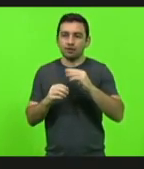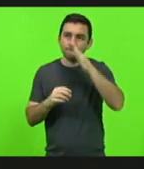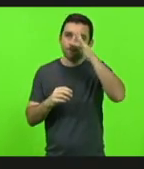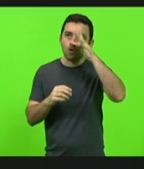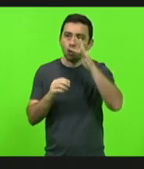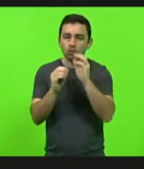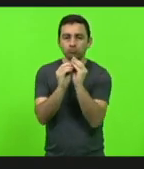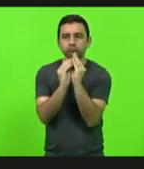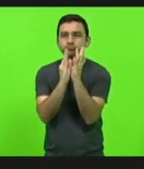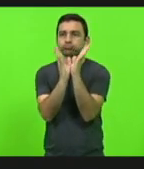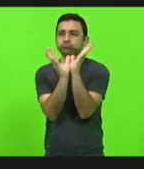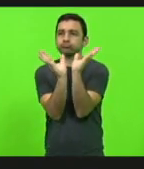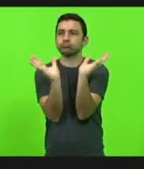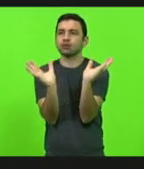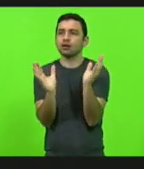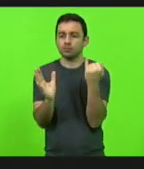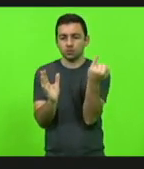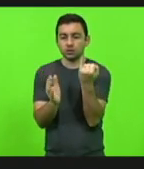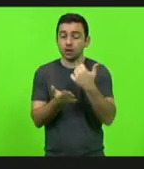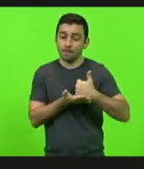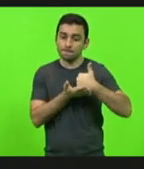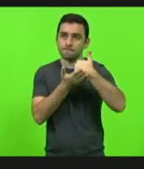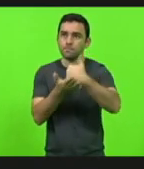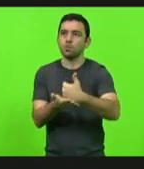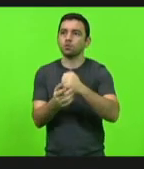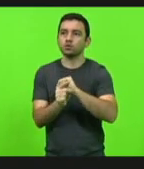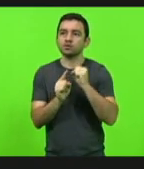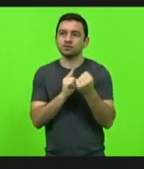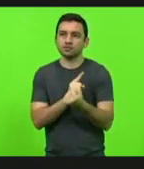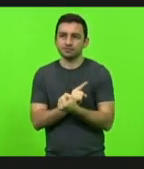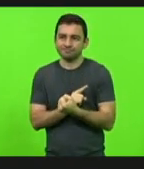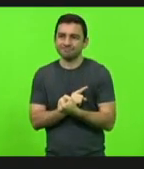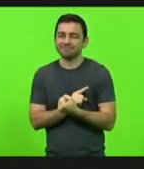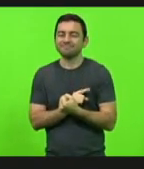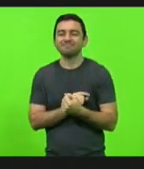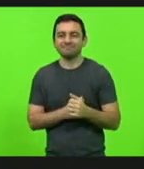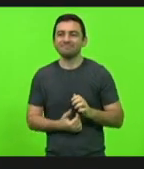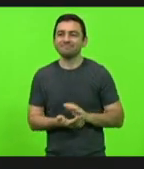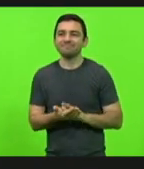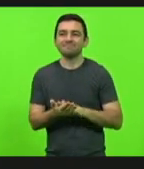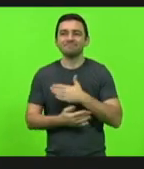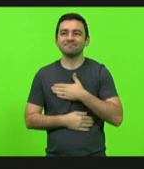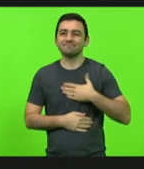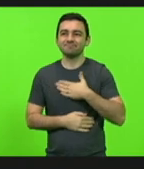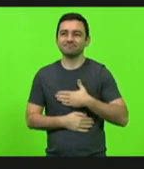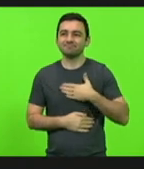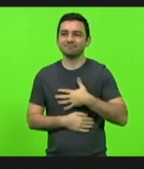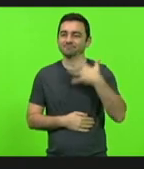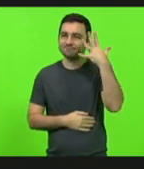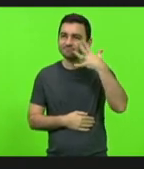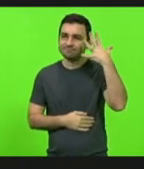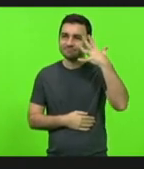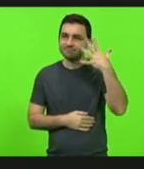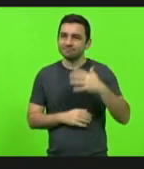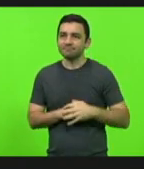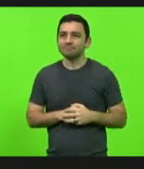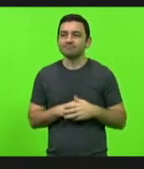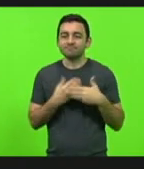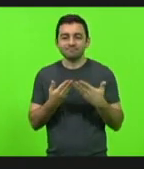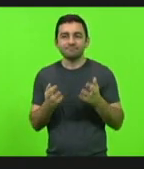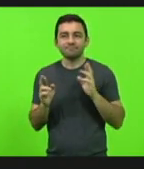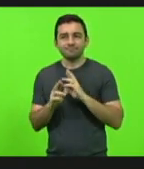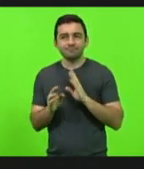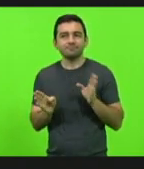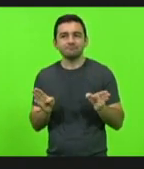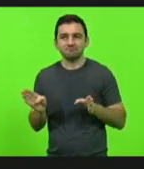bela flor ela precisa ter esse apoio da sociedade então não vou dar um lugar parabéns por segundo a sua fala em relação a esta questão da